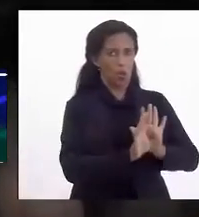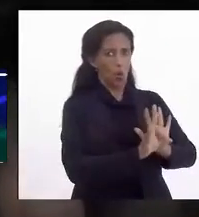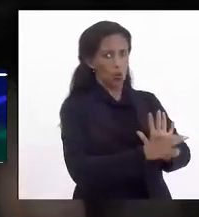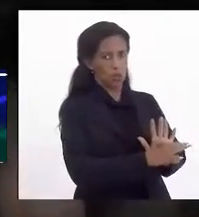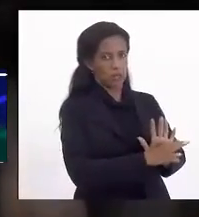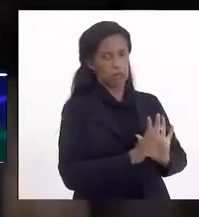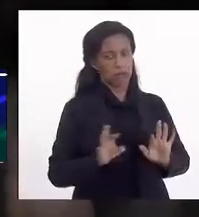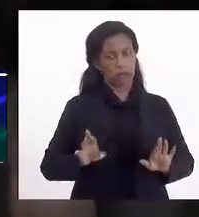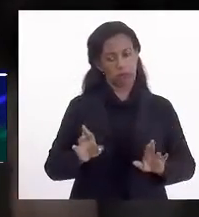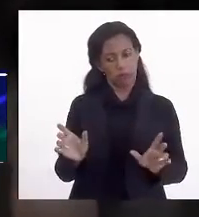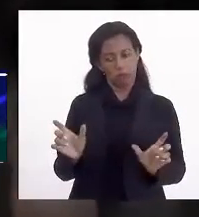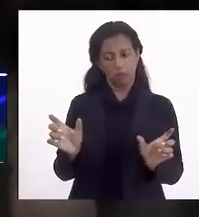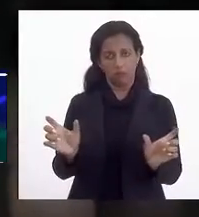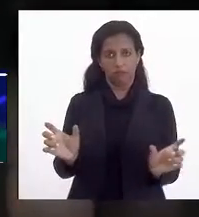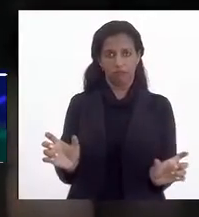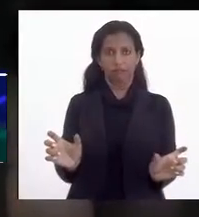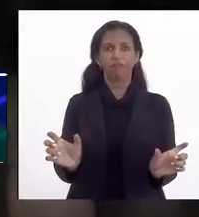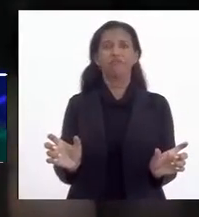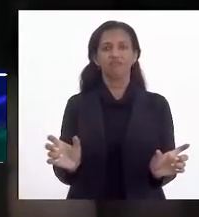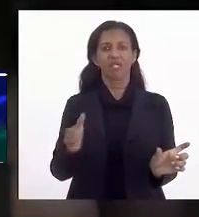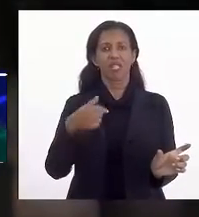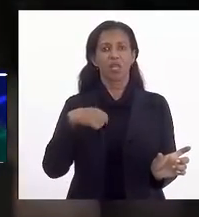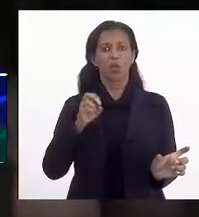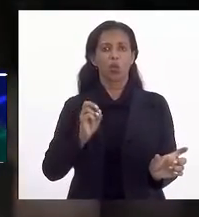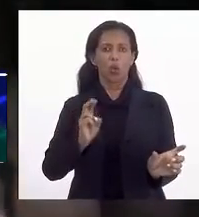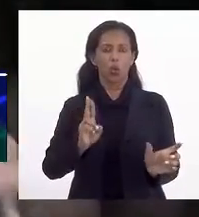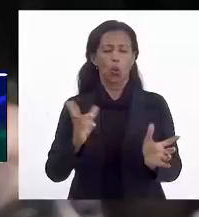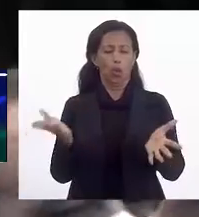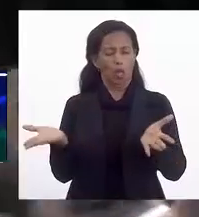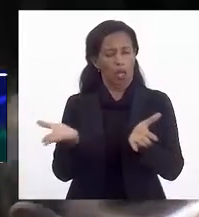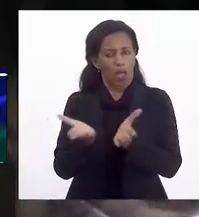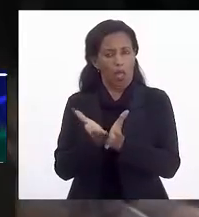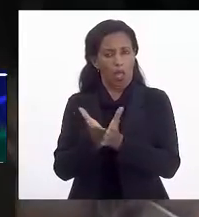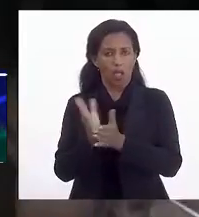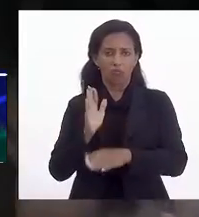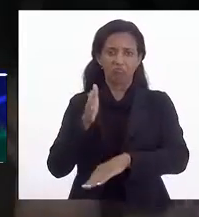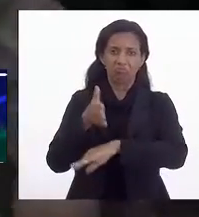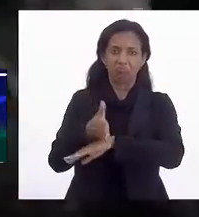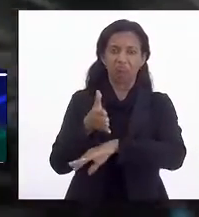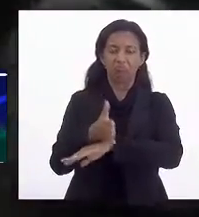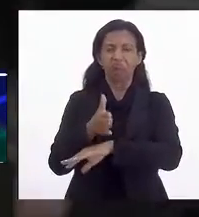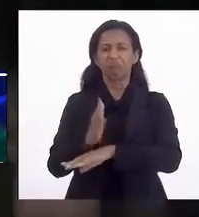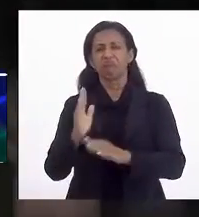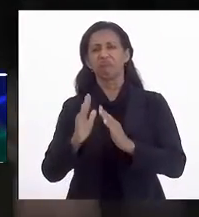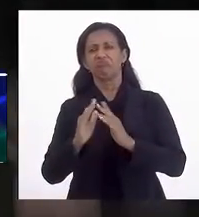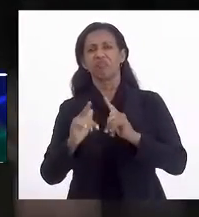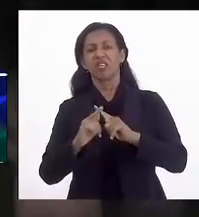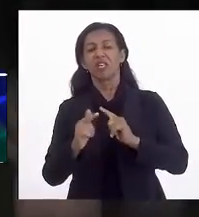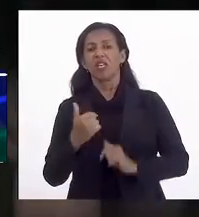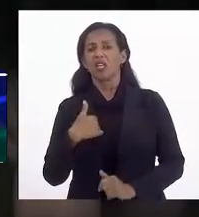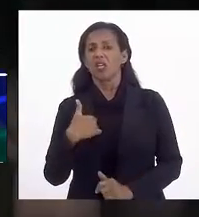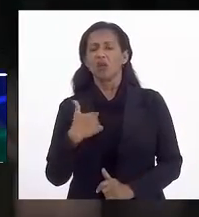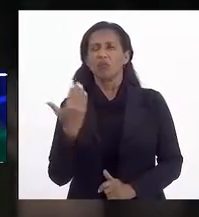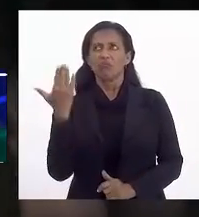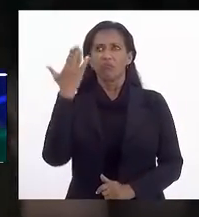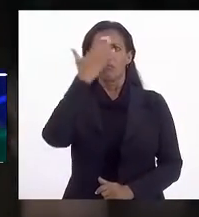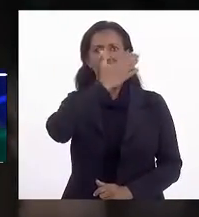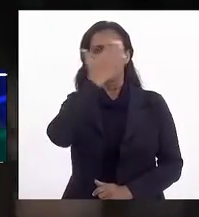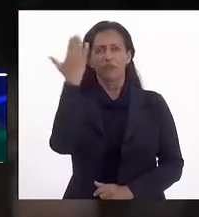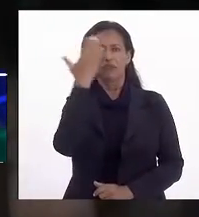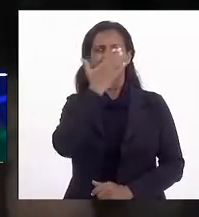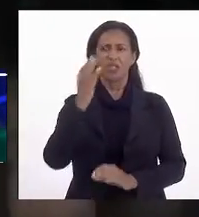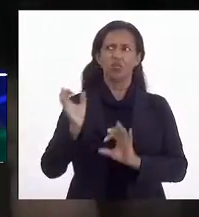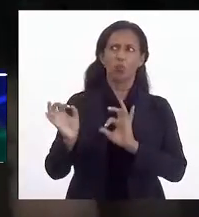religiosidade, por ser um evangélico, a gente está sempre em igrejas. Eu não tenho visto, sinceramente,